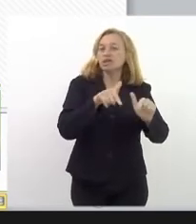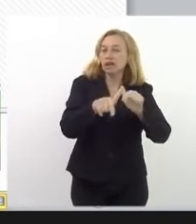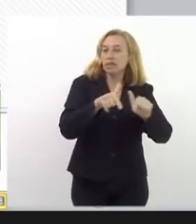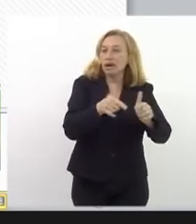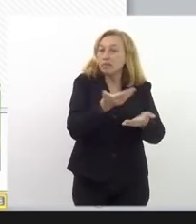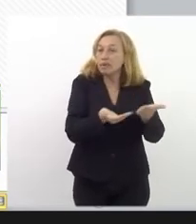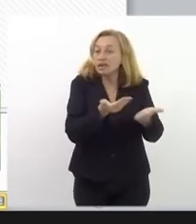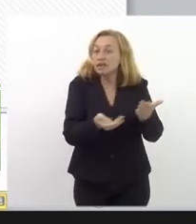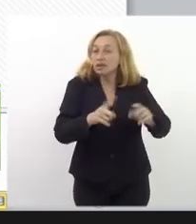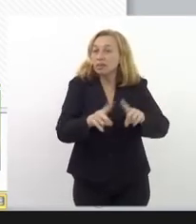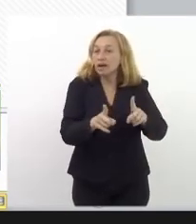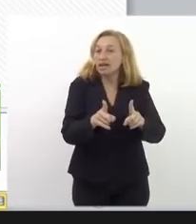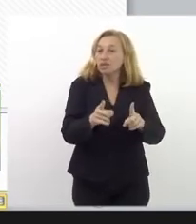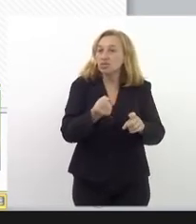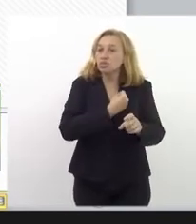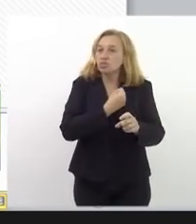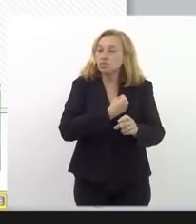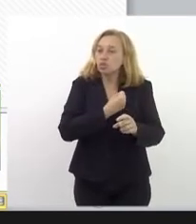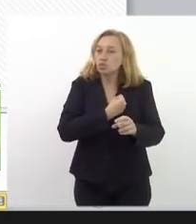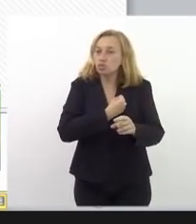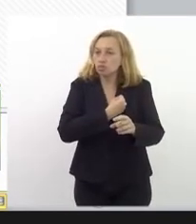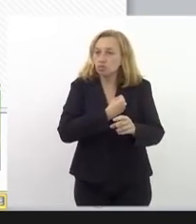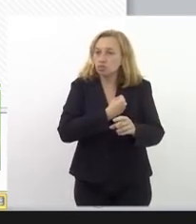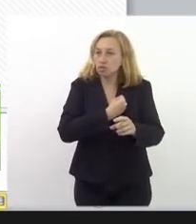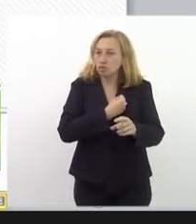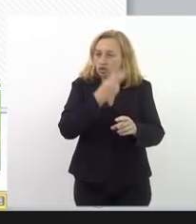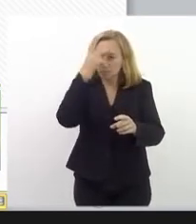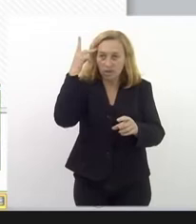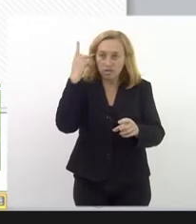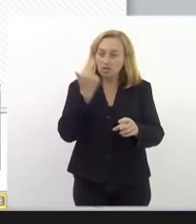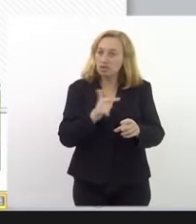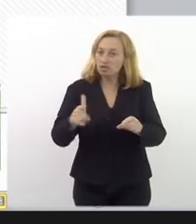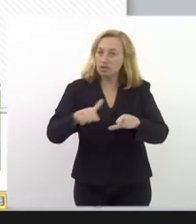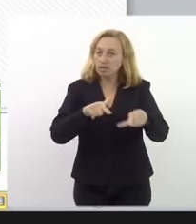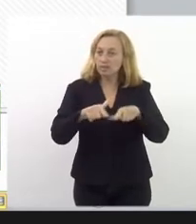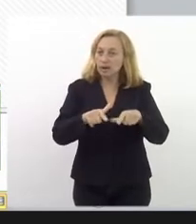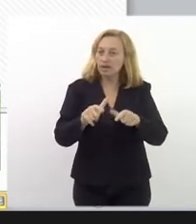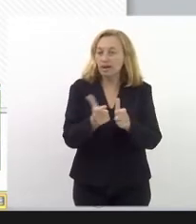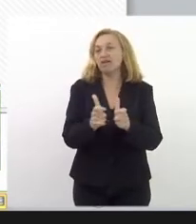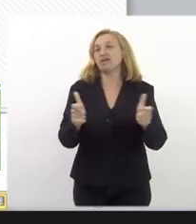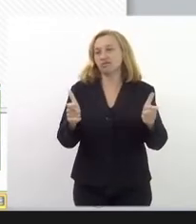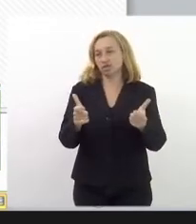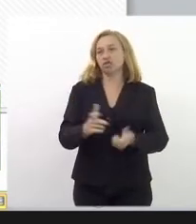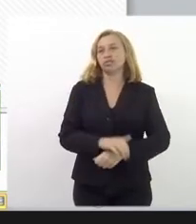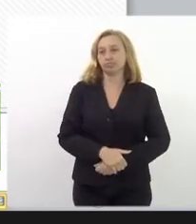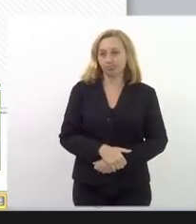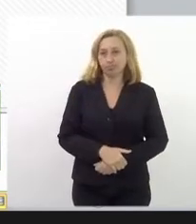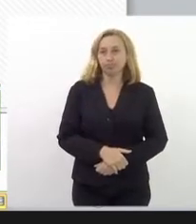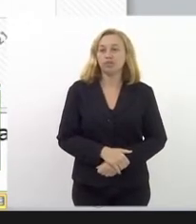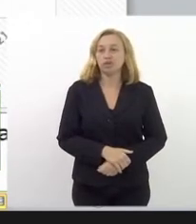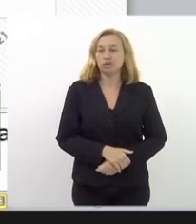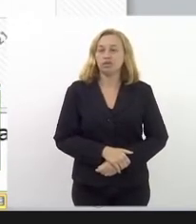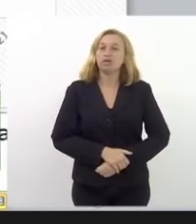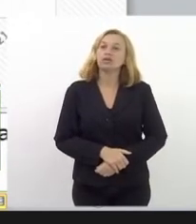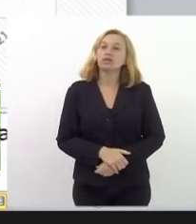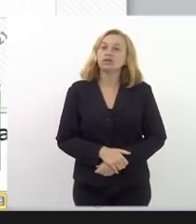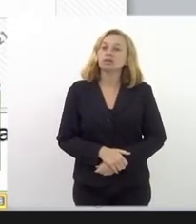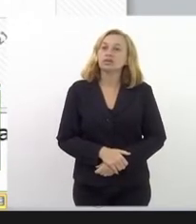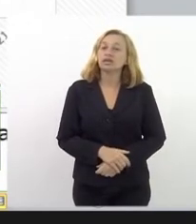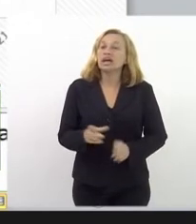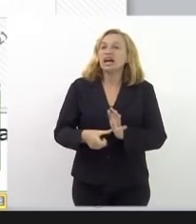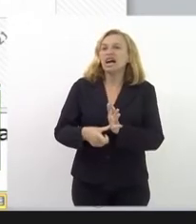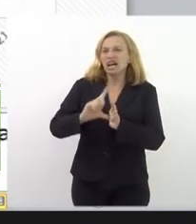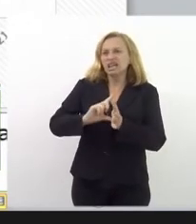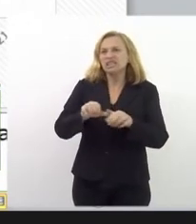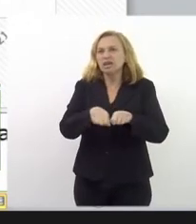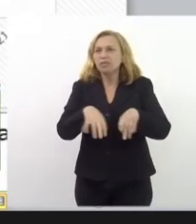o índice ainda é grande, de 14,2% no índice da taxa de desemprego. Porque antes da